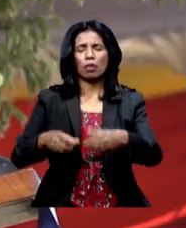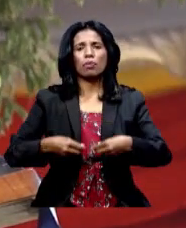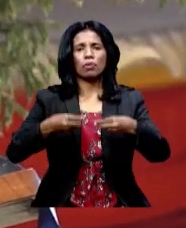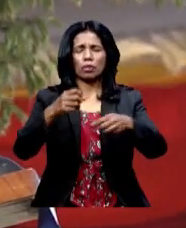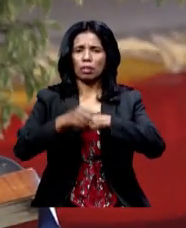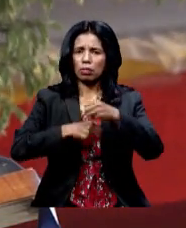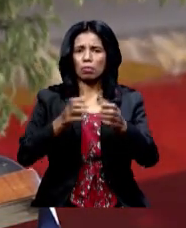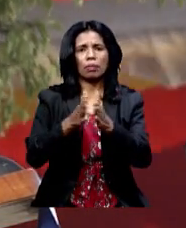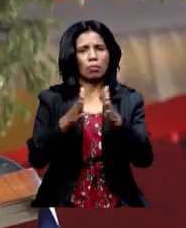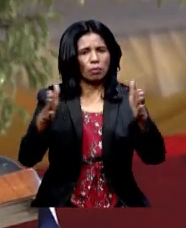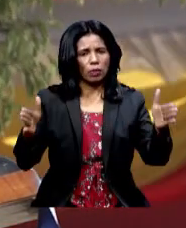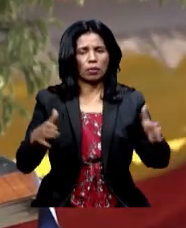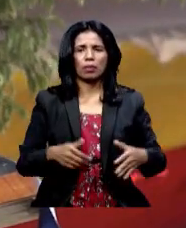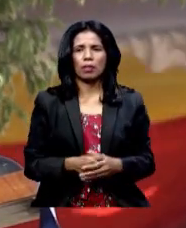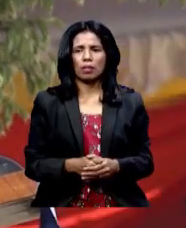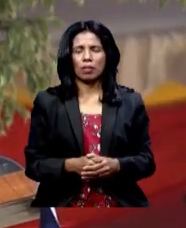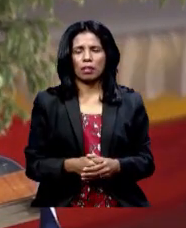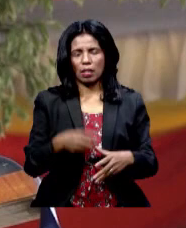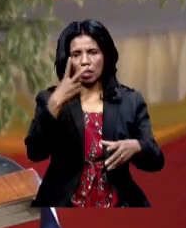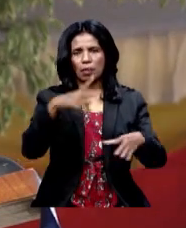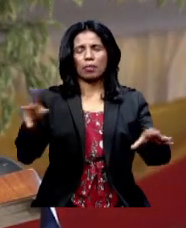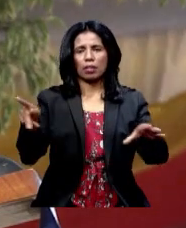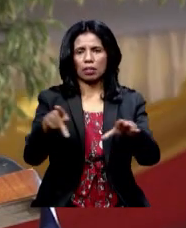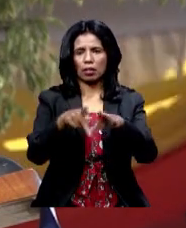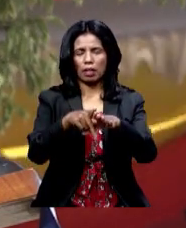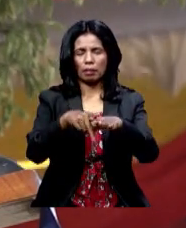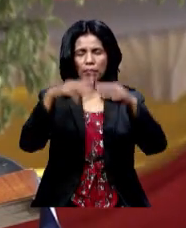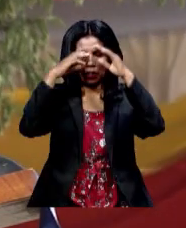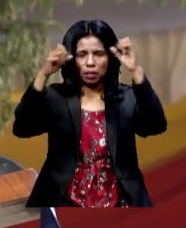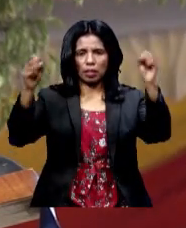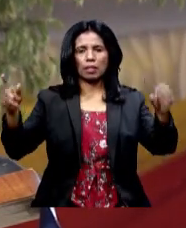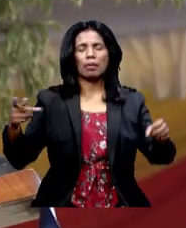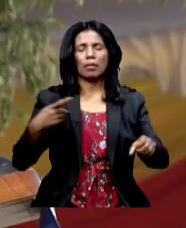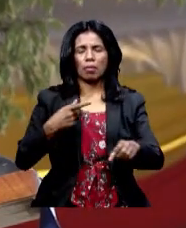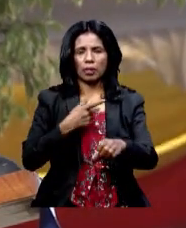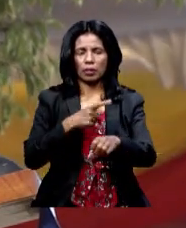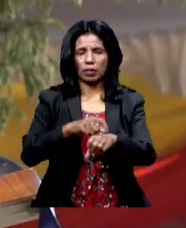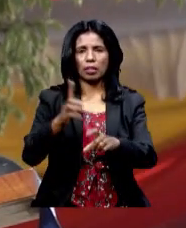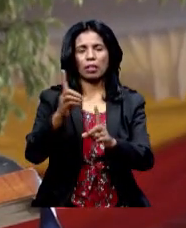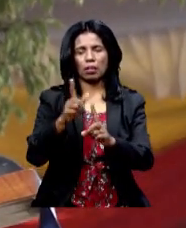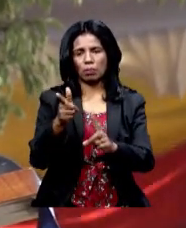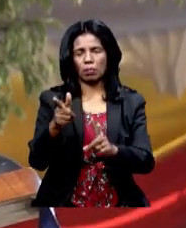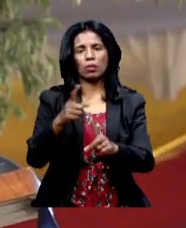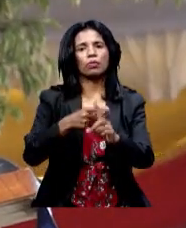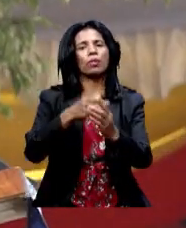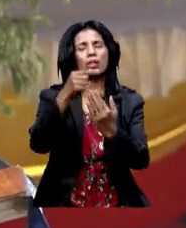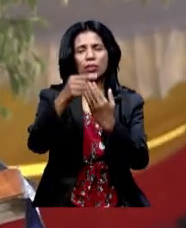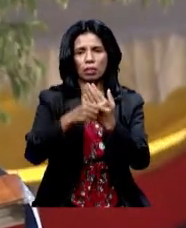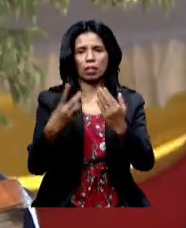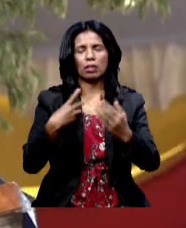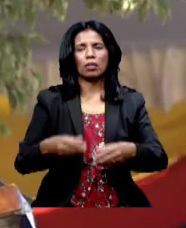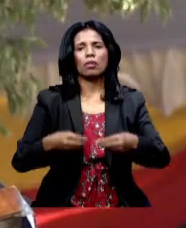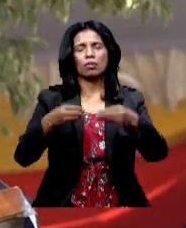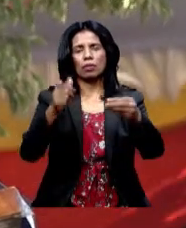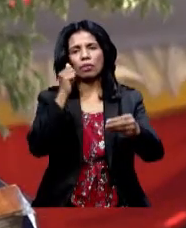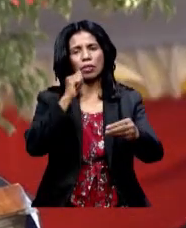boto. Areva presença presidente do Parlamento Nacional e a loro ambiente fulangosto. E ta fo homenage ma ina